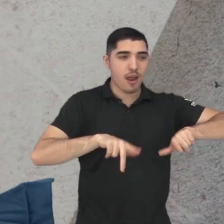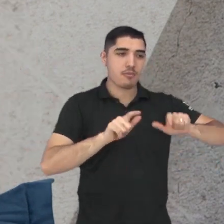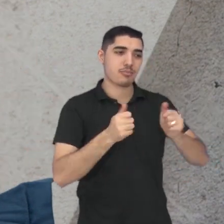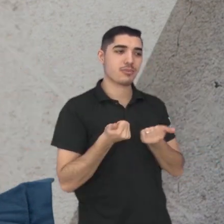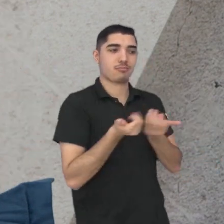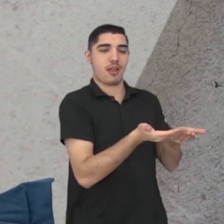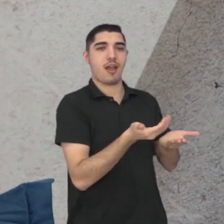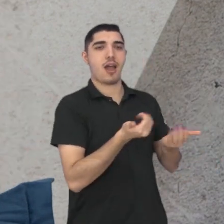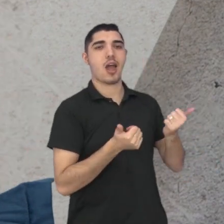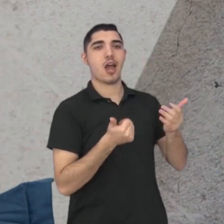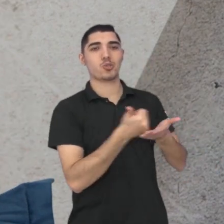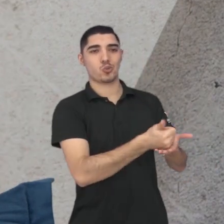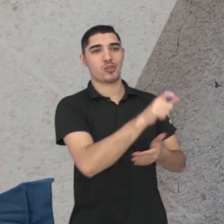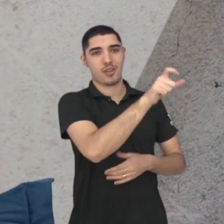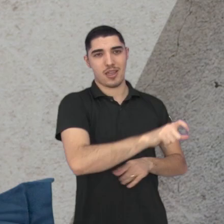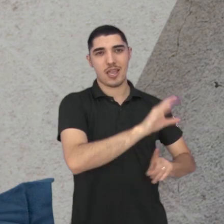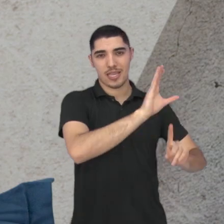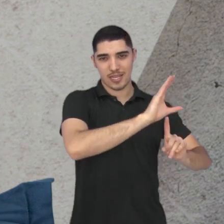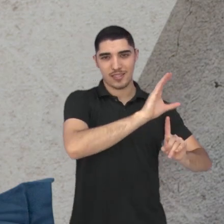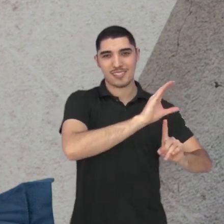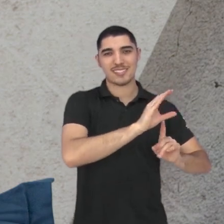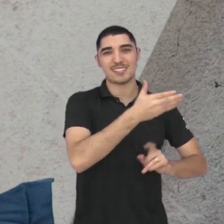assistência para o nosso profissional, né, para